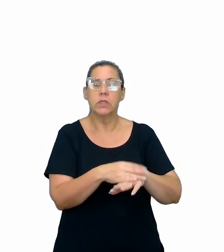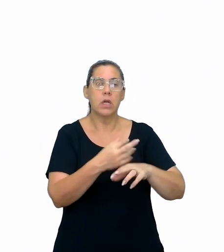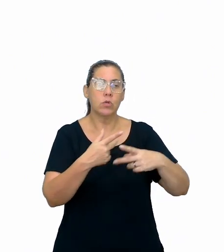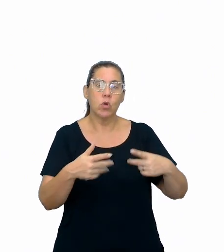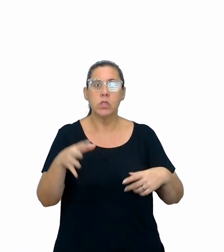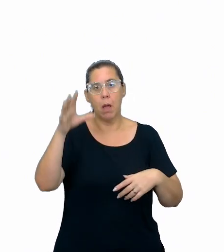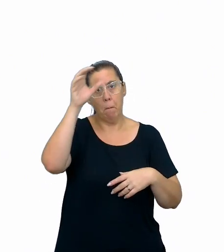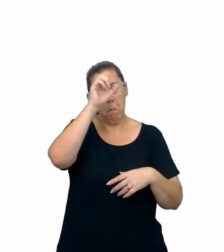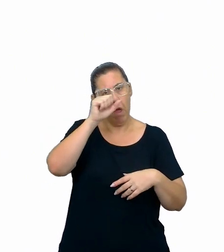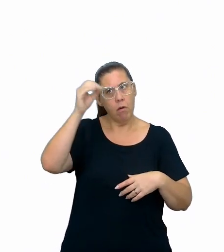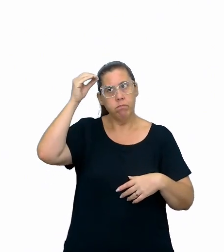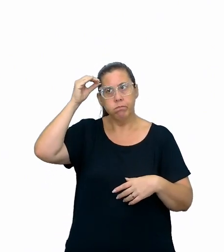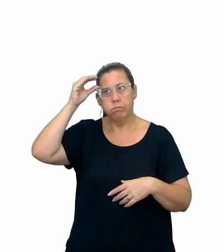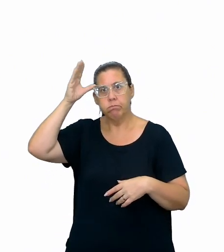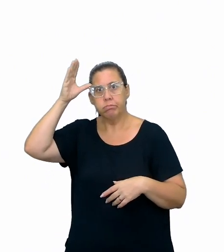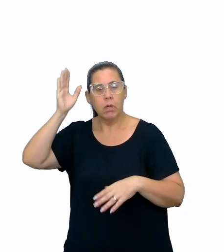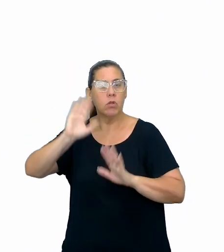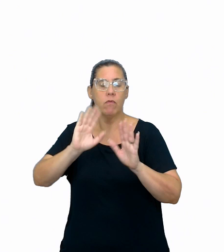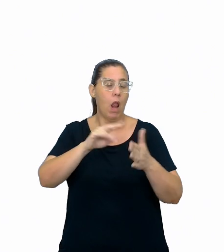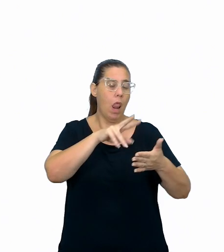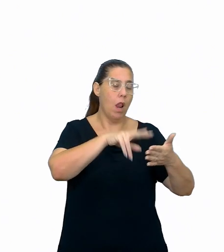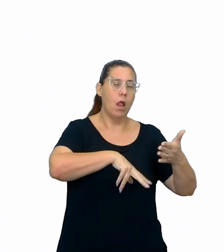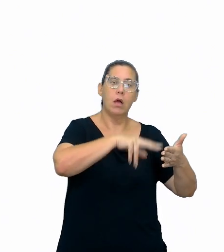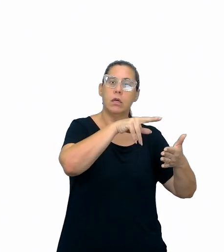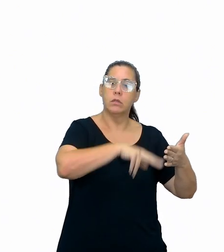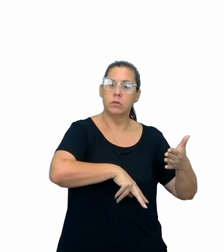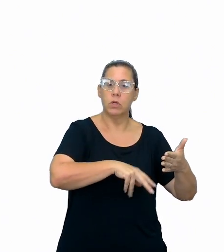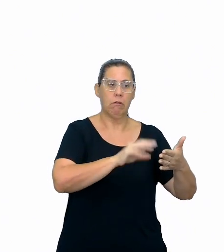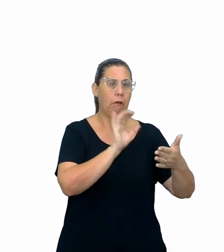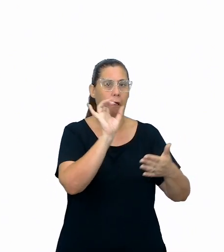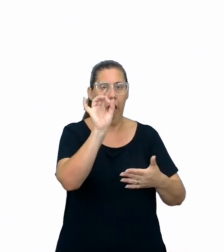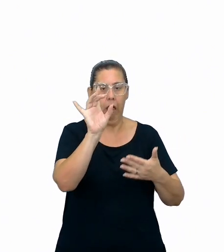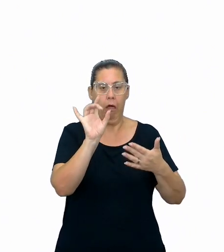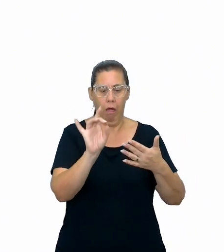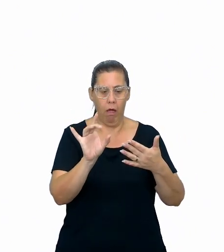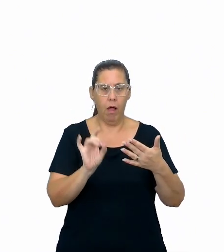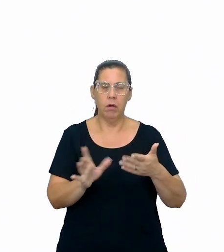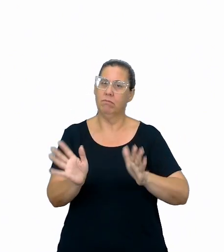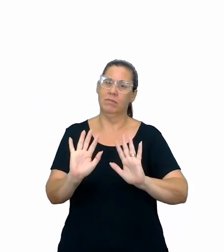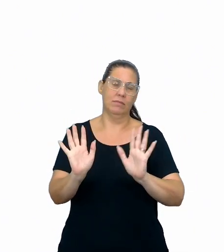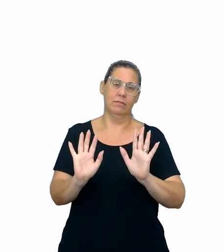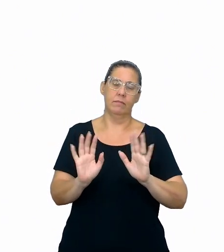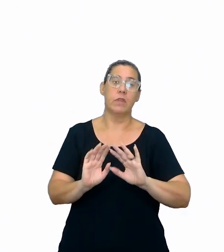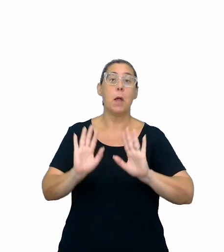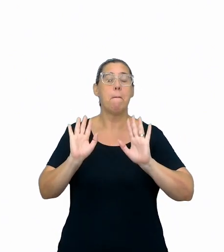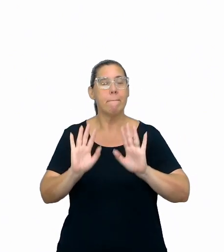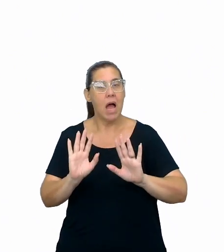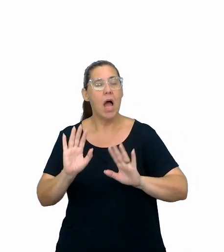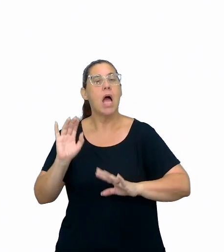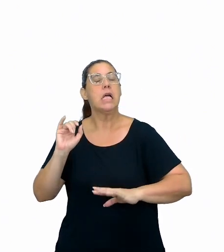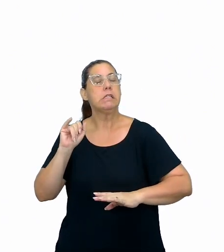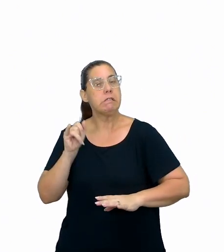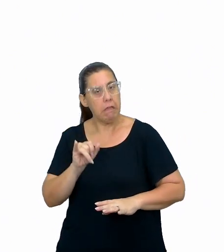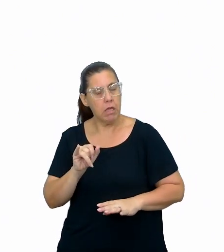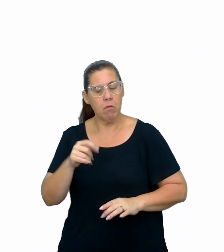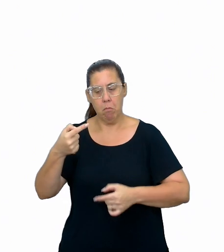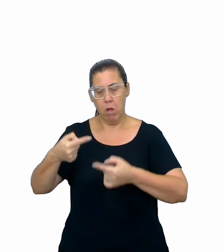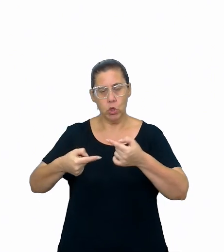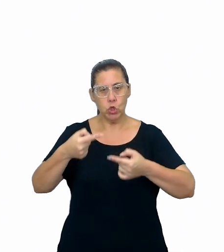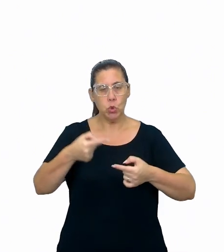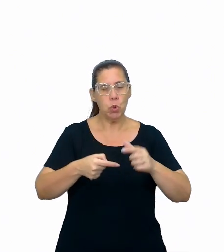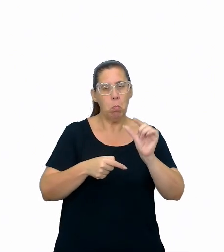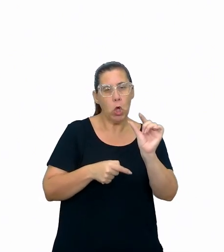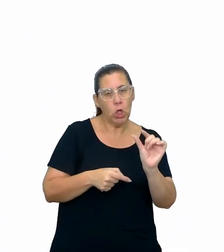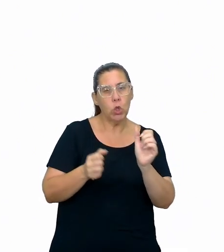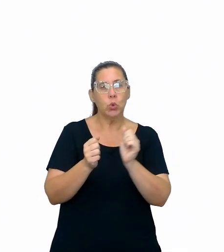de aprendizagem. Então, eu não vou fazer a leitura de cada uma dessas habilidades, mas sim discutir um pouquinho